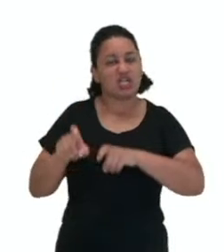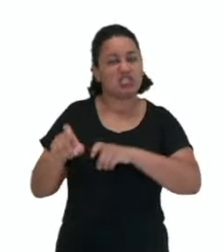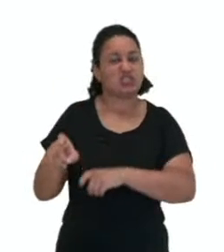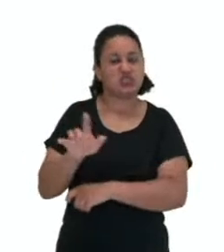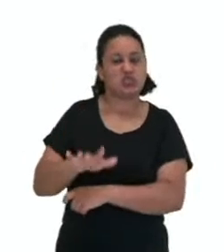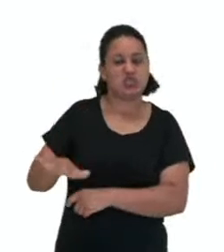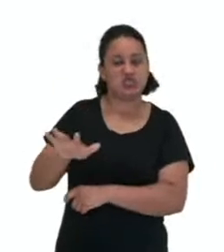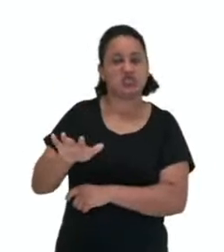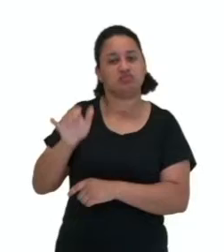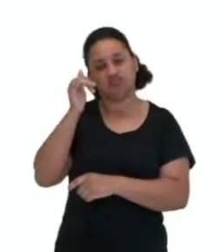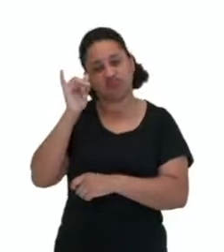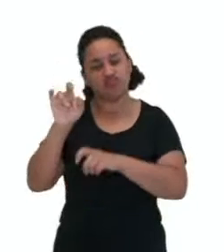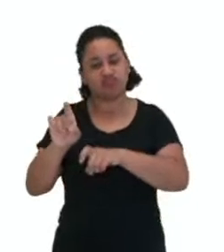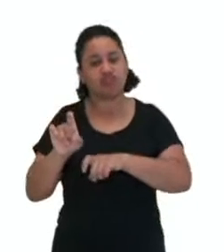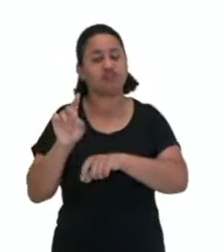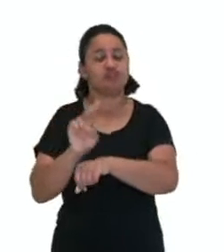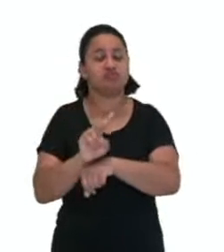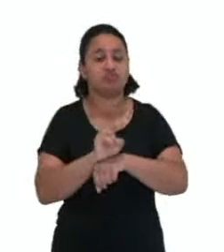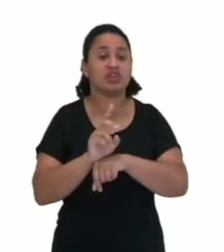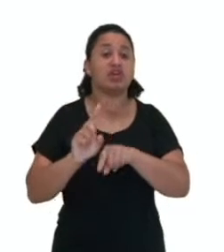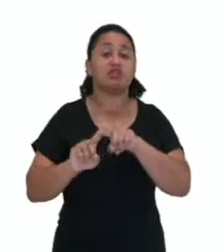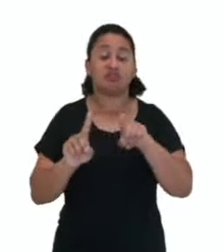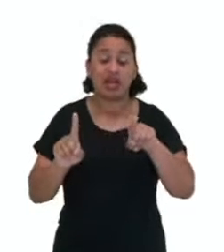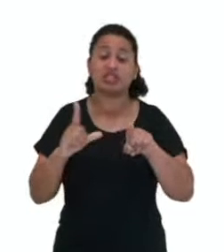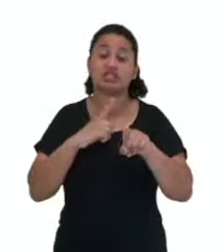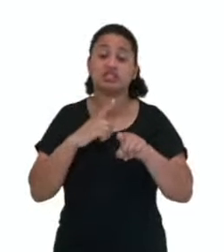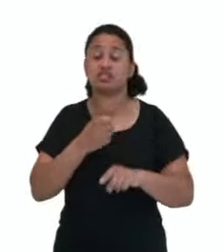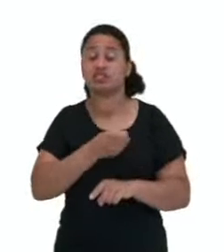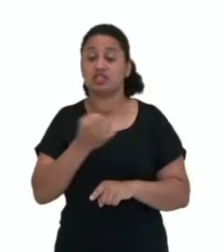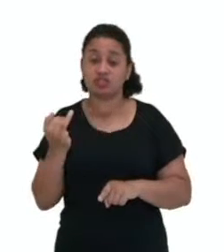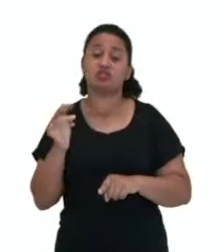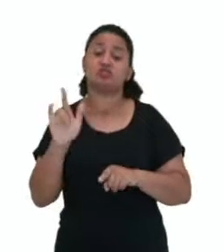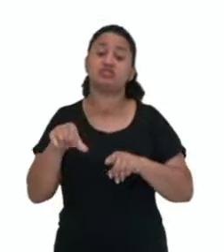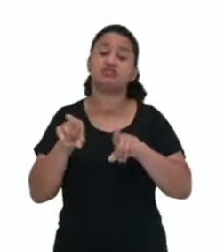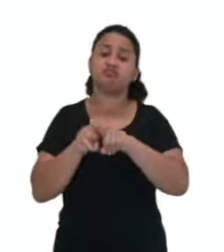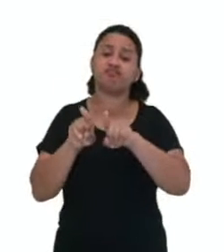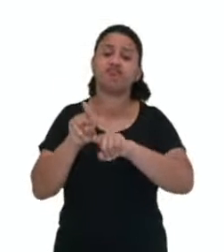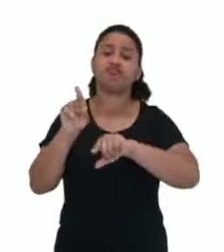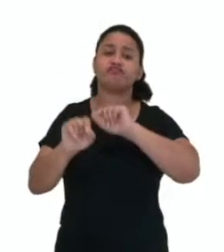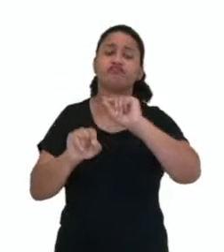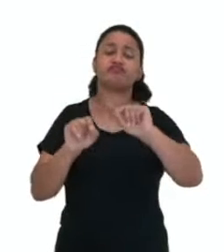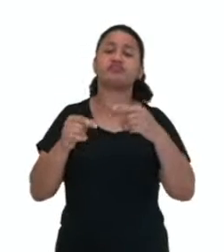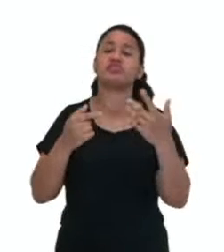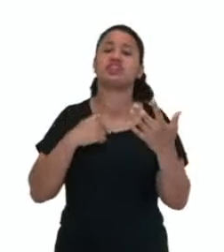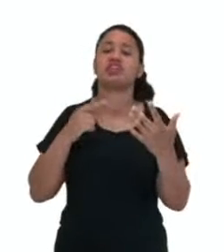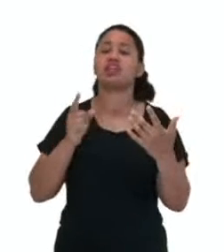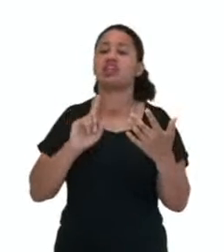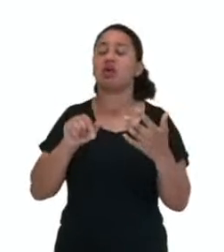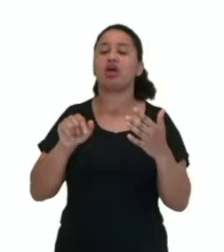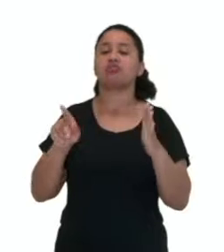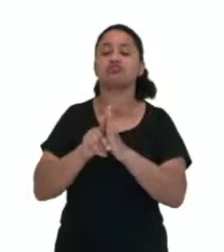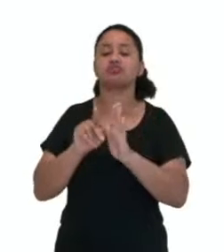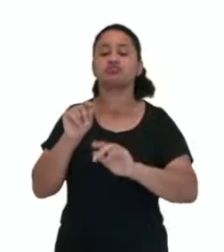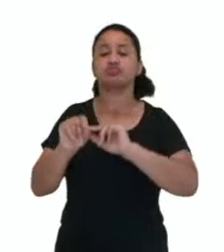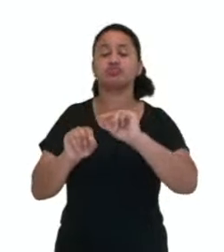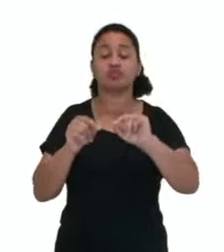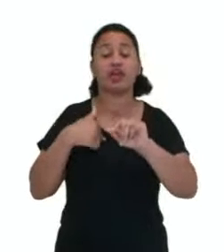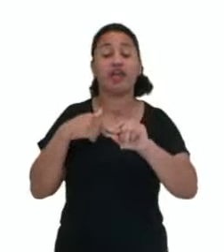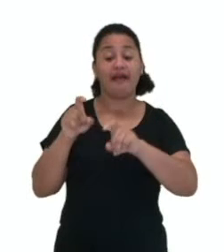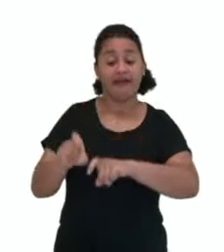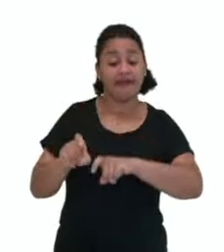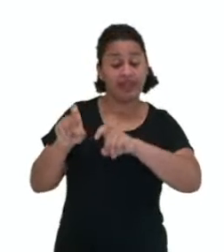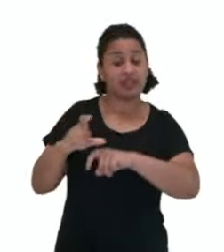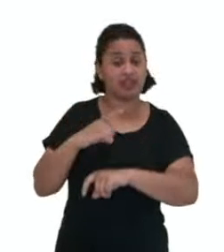nós podemos ter cooperativas que são empreendimentos também, que não sejam cooperativas agrícolas,